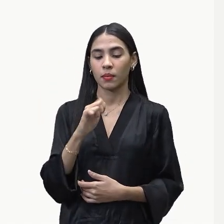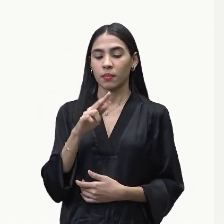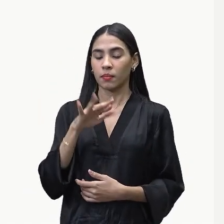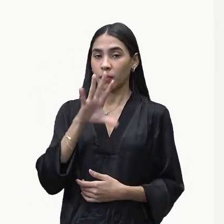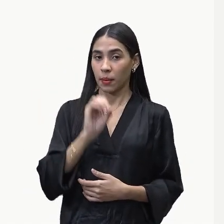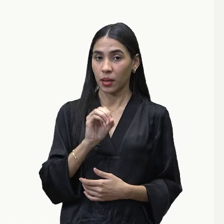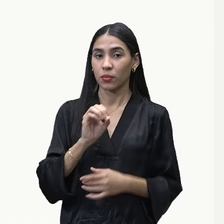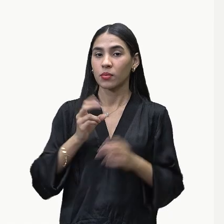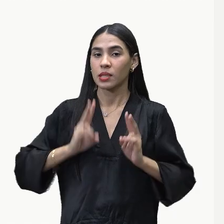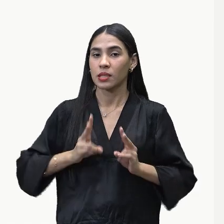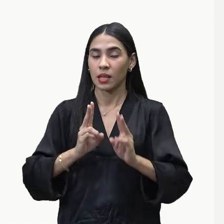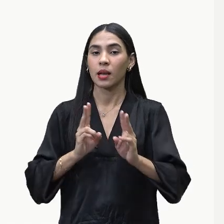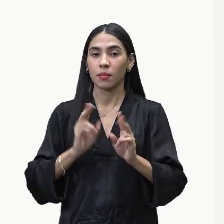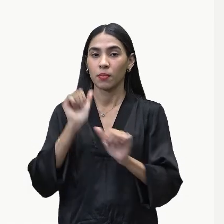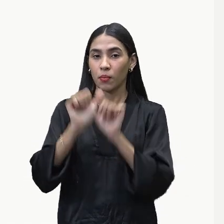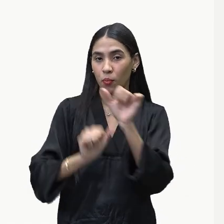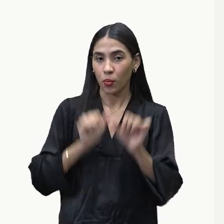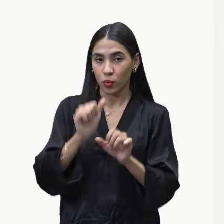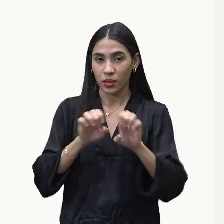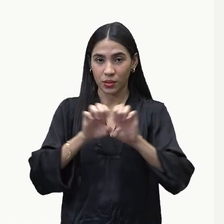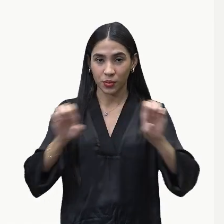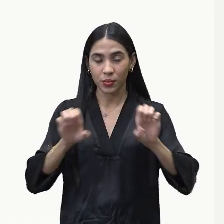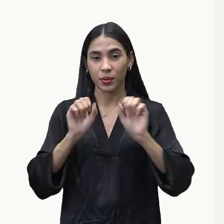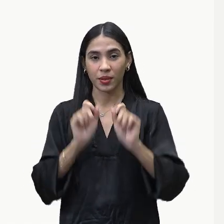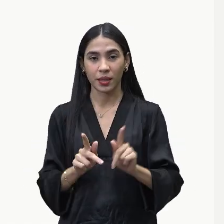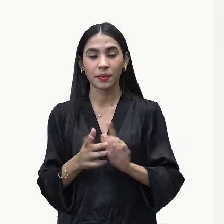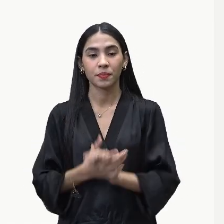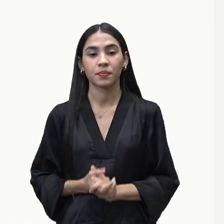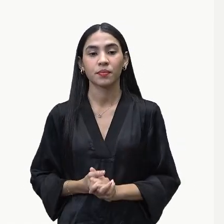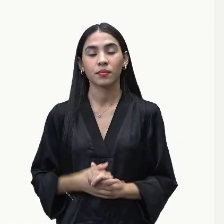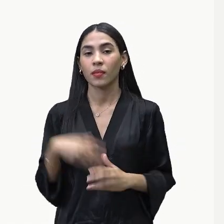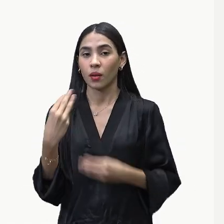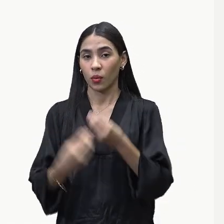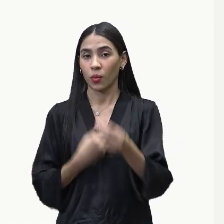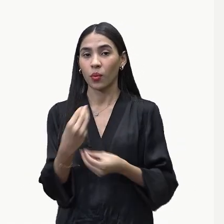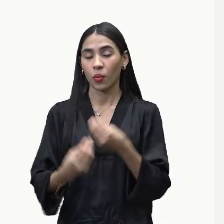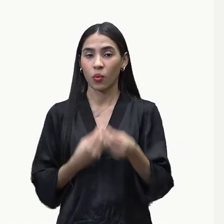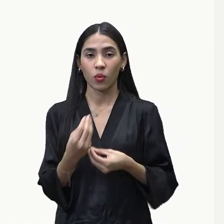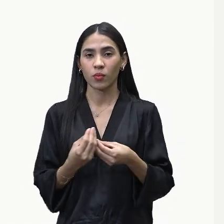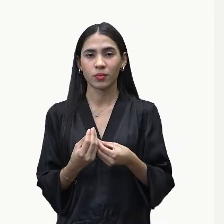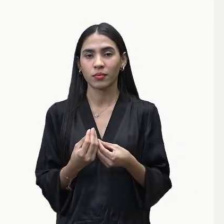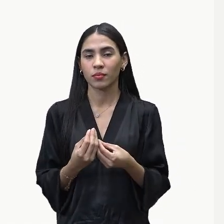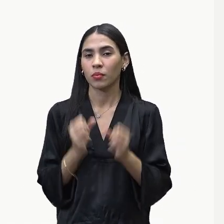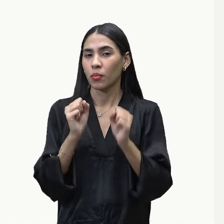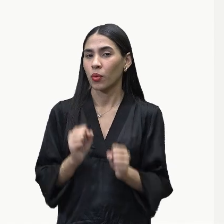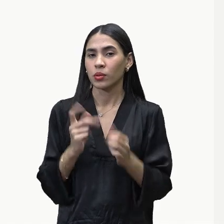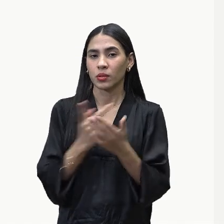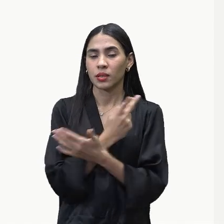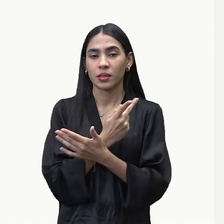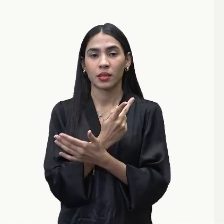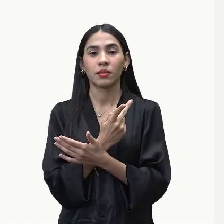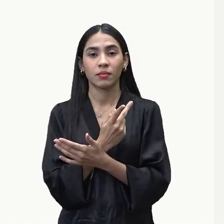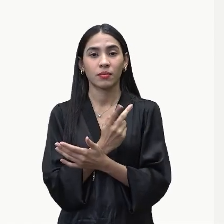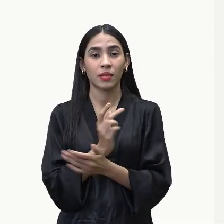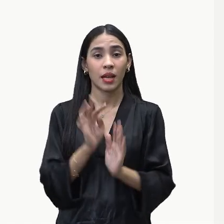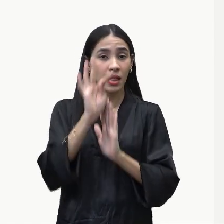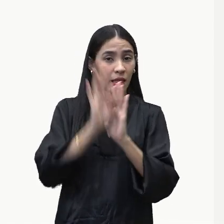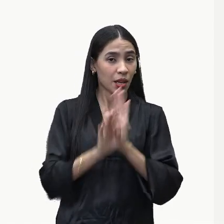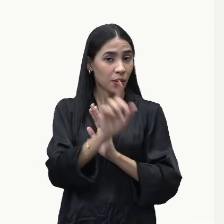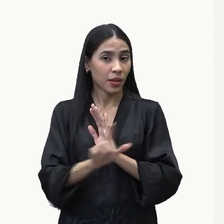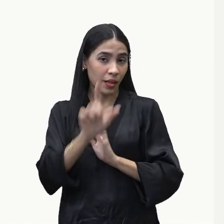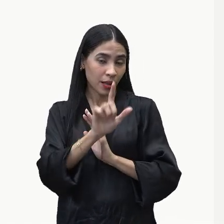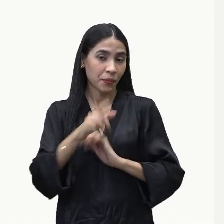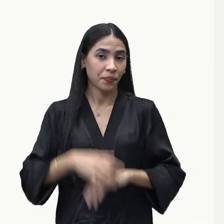com a questão da estrutura. Vamos ver como isso se manifesta, como isso pode ser utilizado em textos